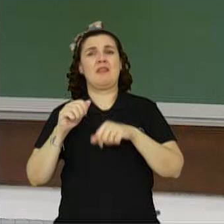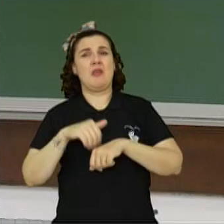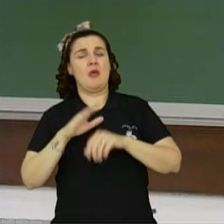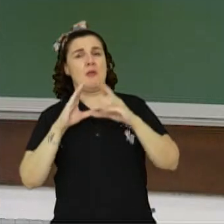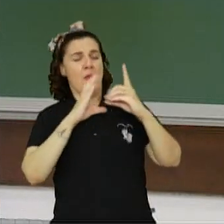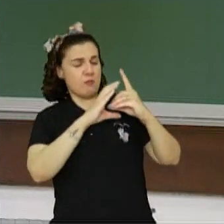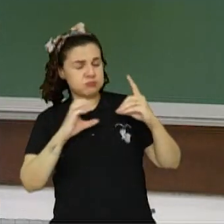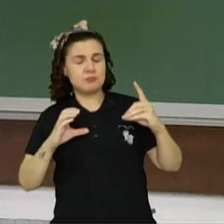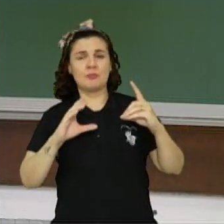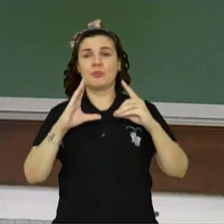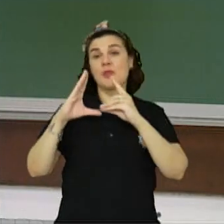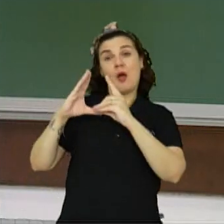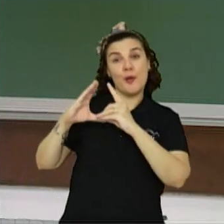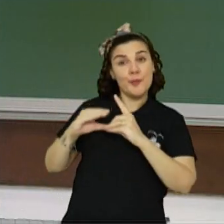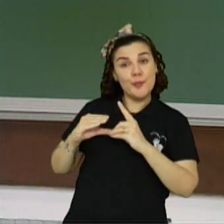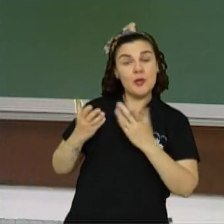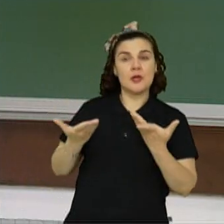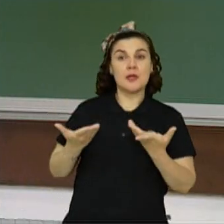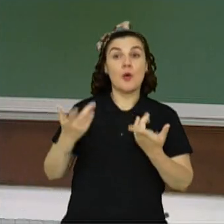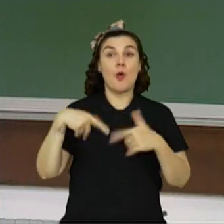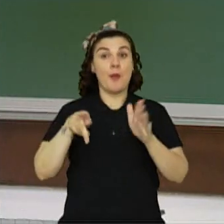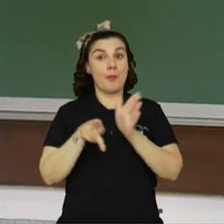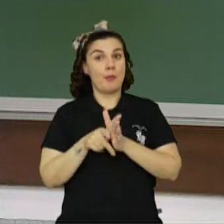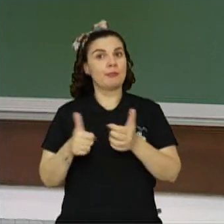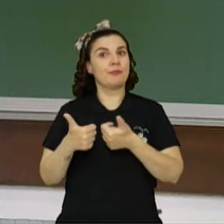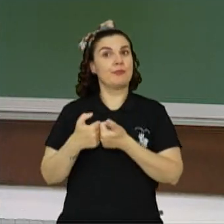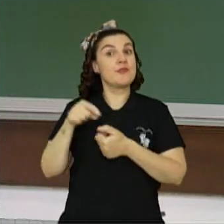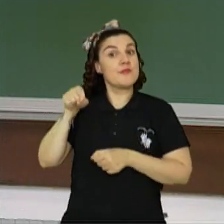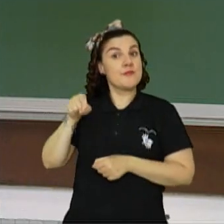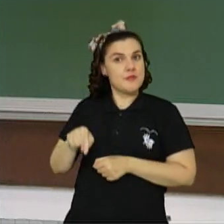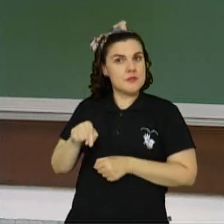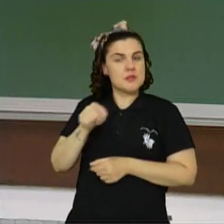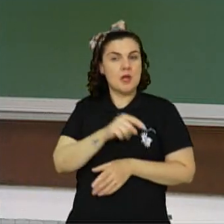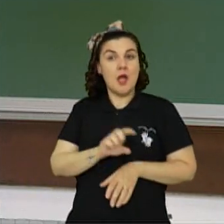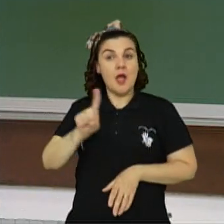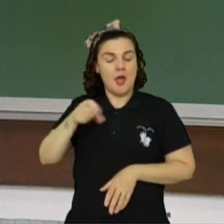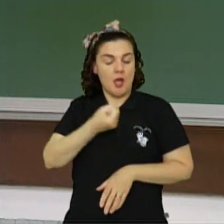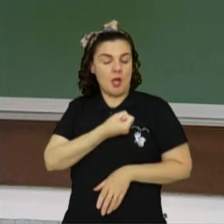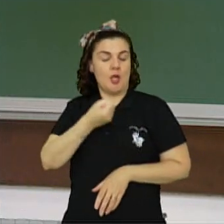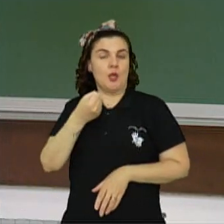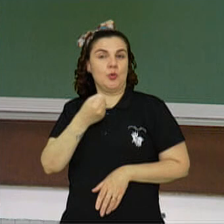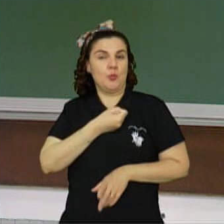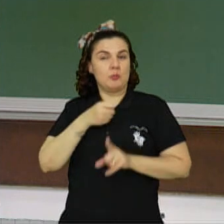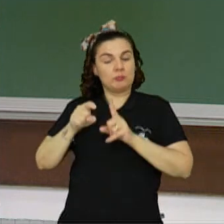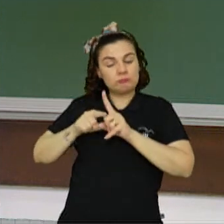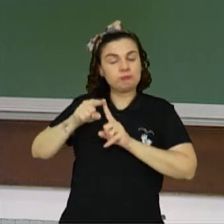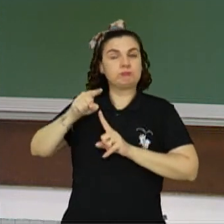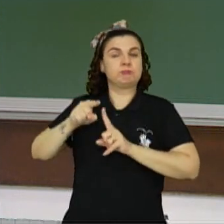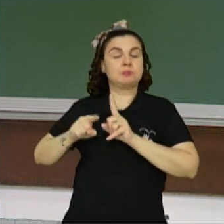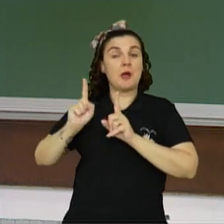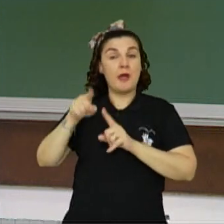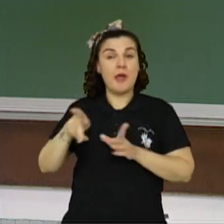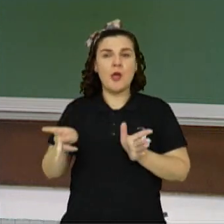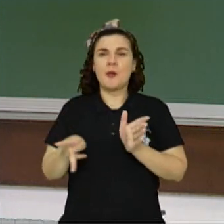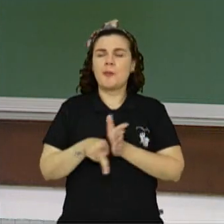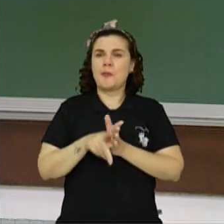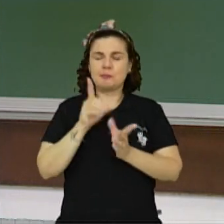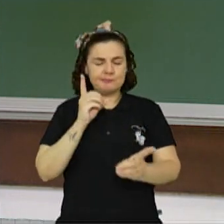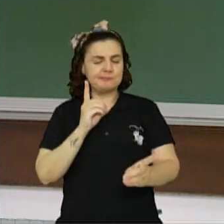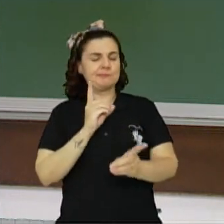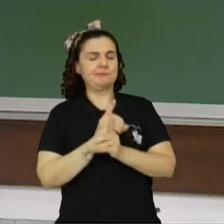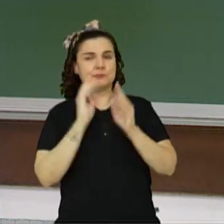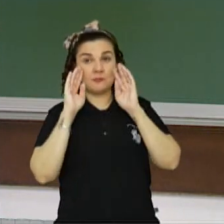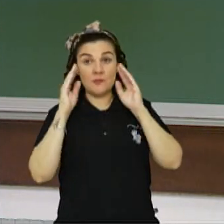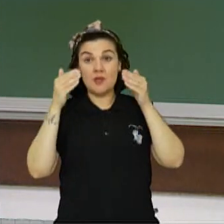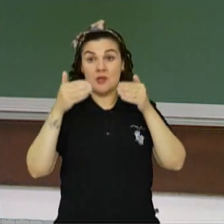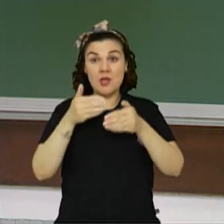tal. Densidade, gente, é uma grandeza física, é uma unidade de medida, como se fosse. É uma forma de nós